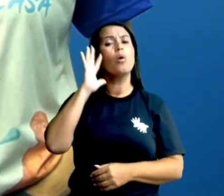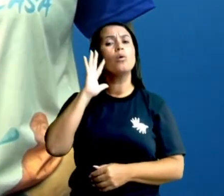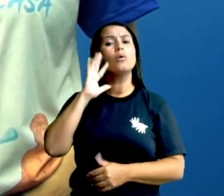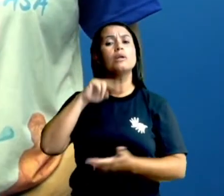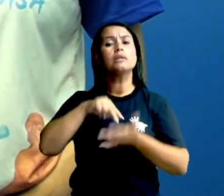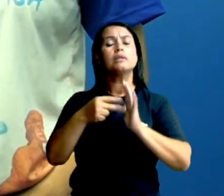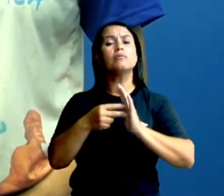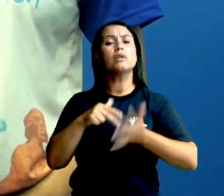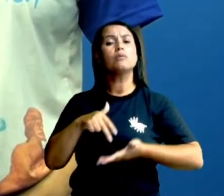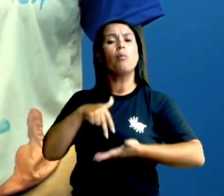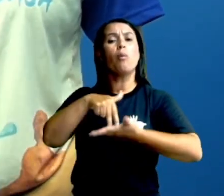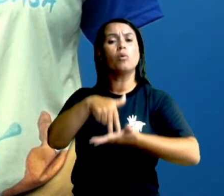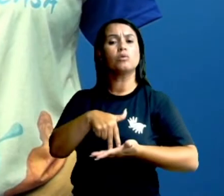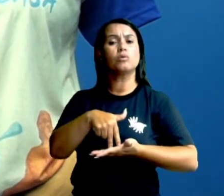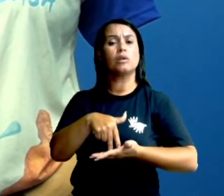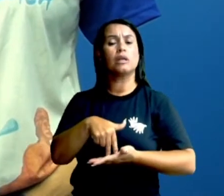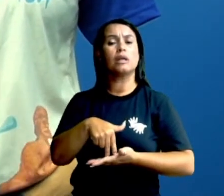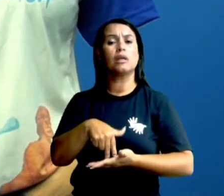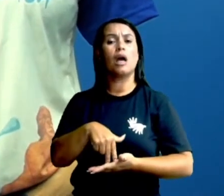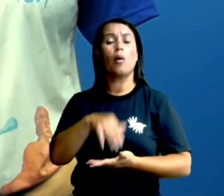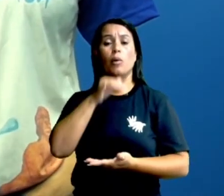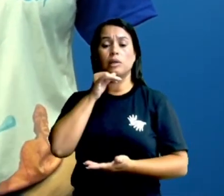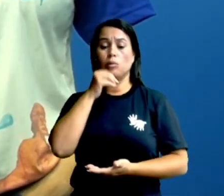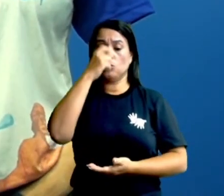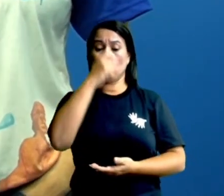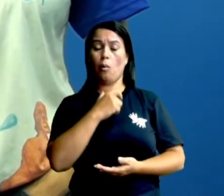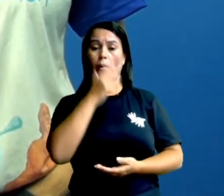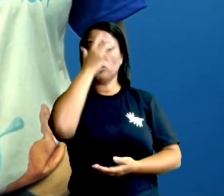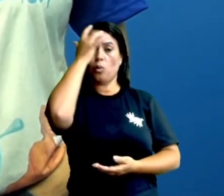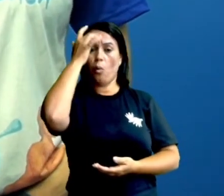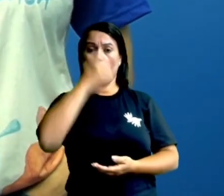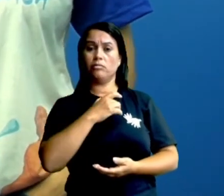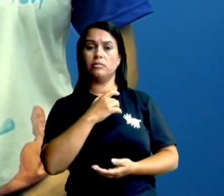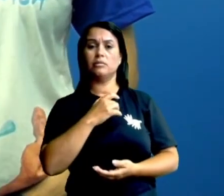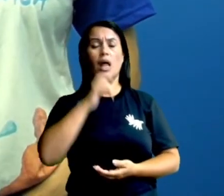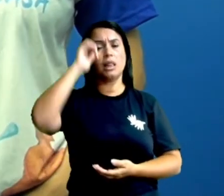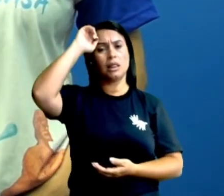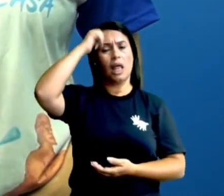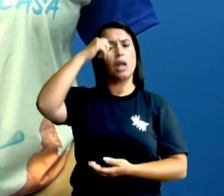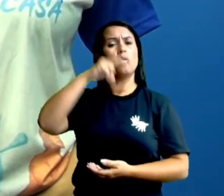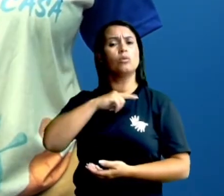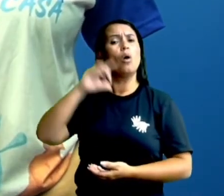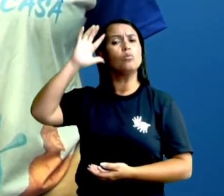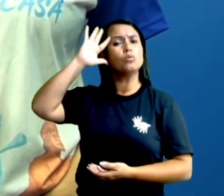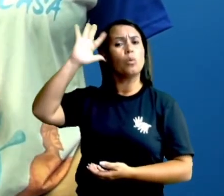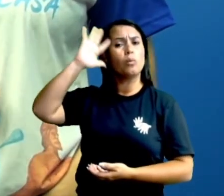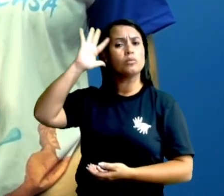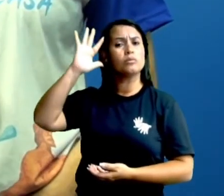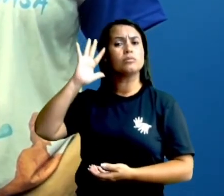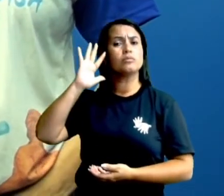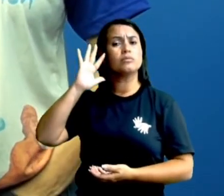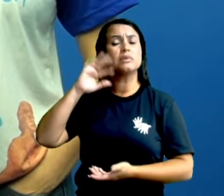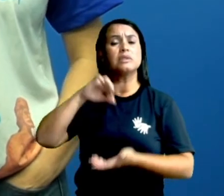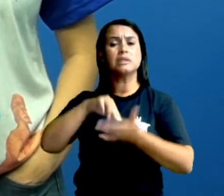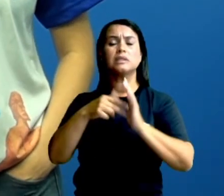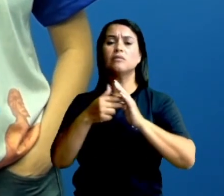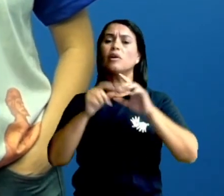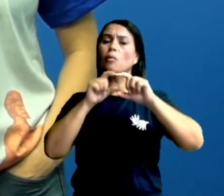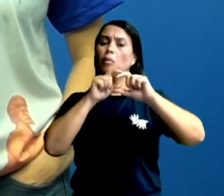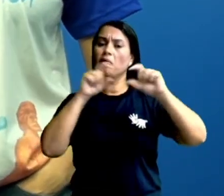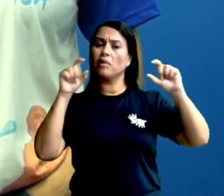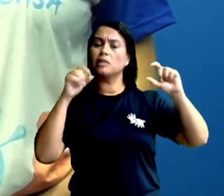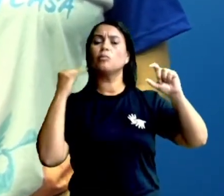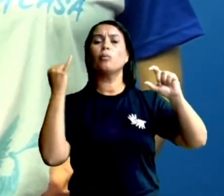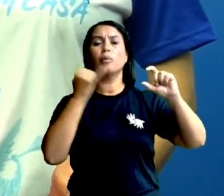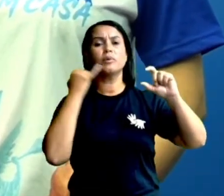se posicionando enquanto pessoa negra, dizendo eu tenho um sonho. Então é uma frase